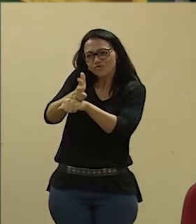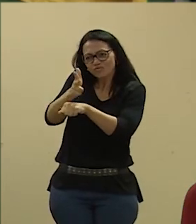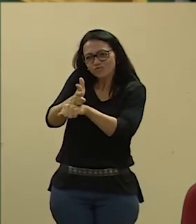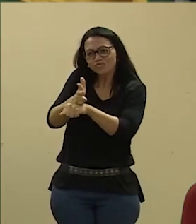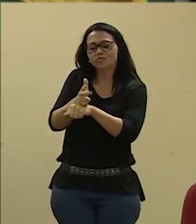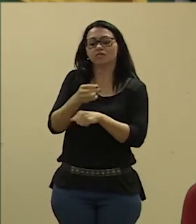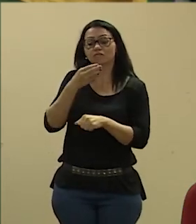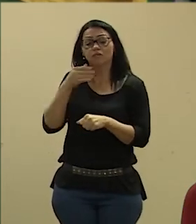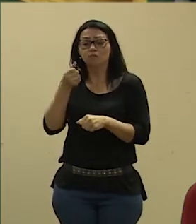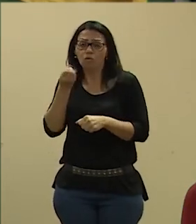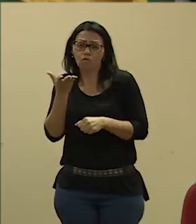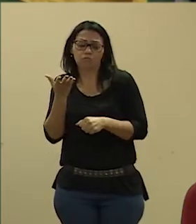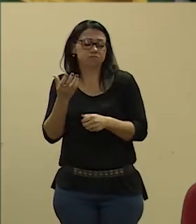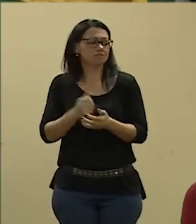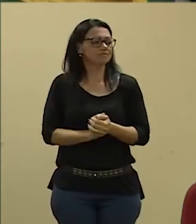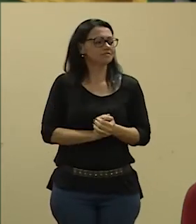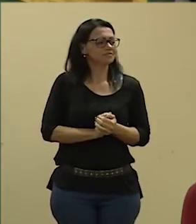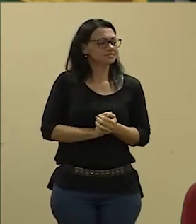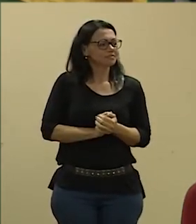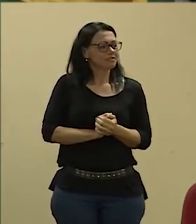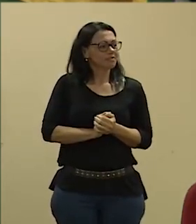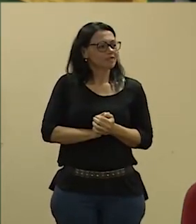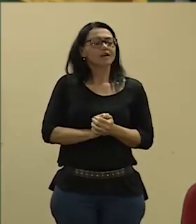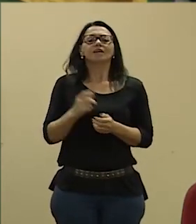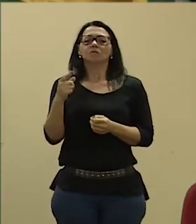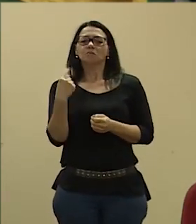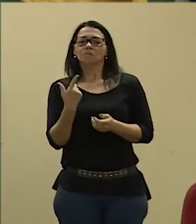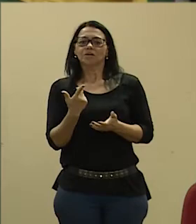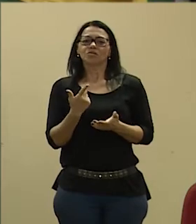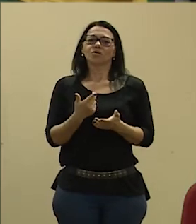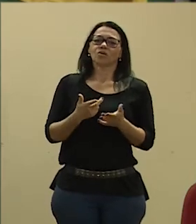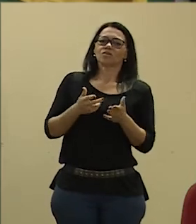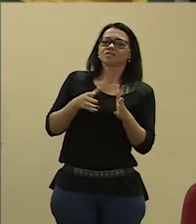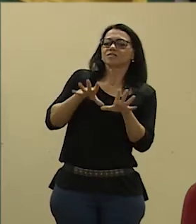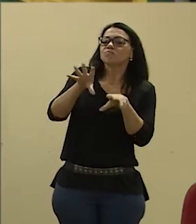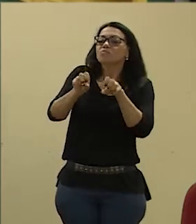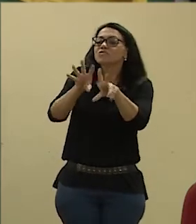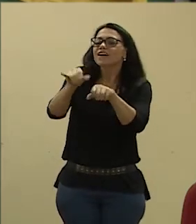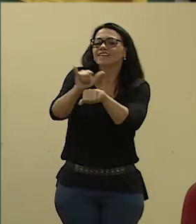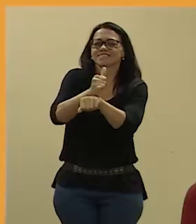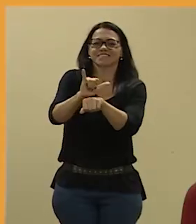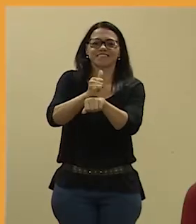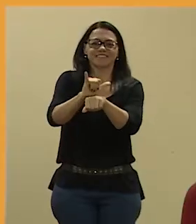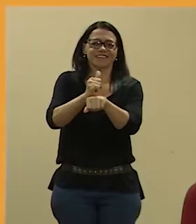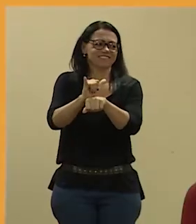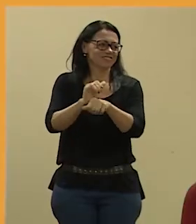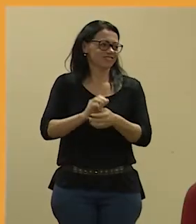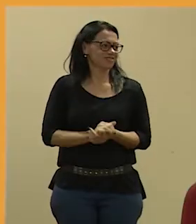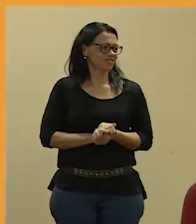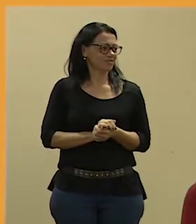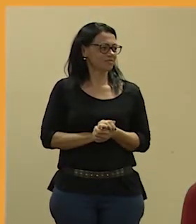muito bacana né pra gente e caminhando para o final você pode capturar a tela do computador